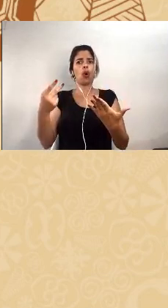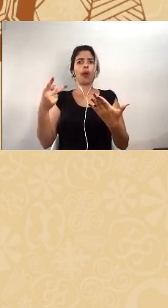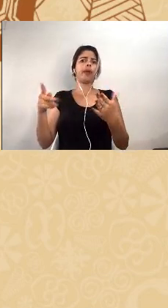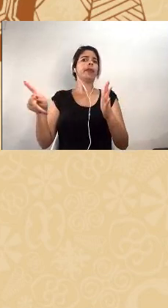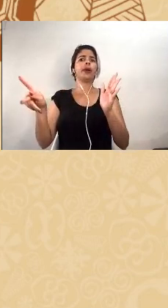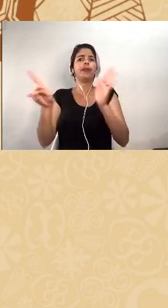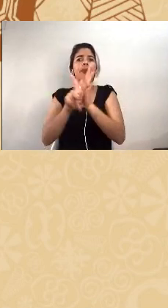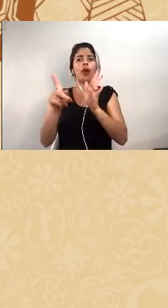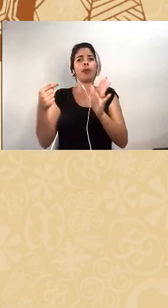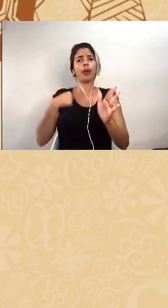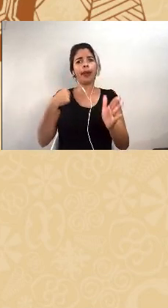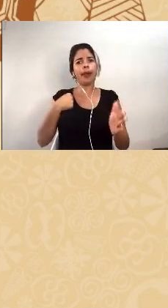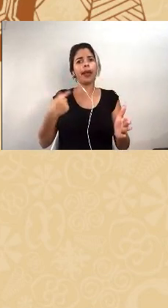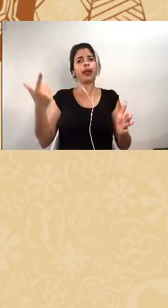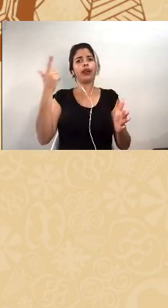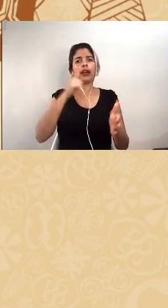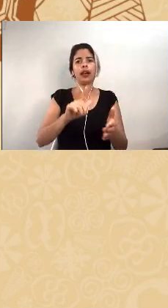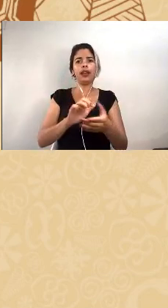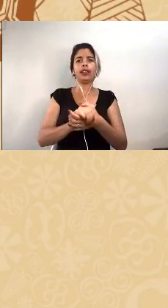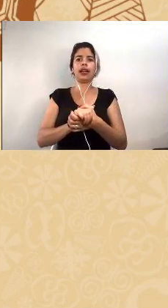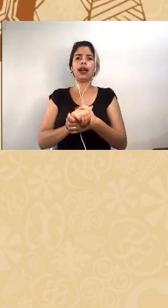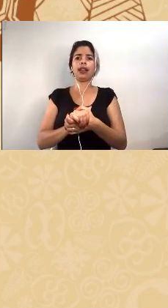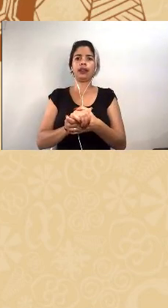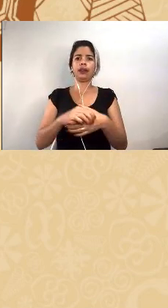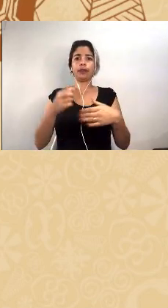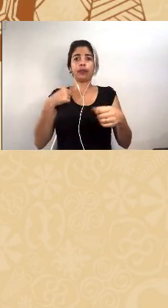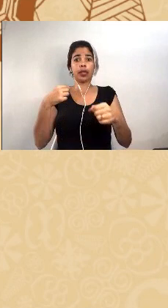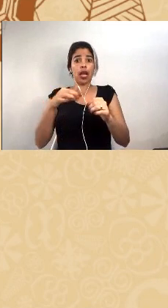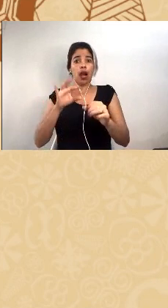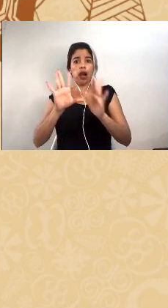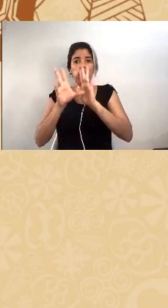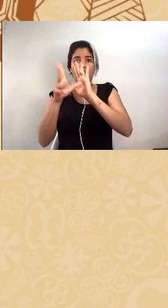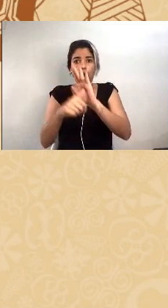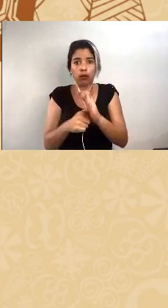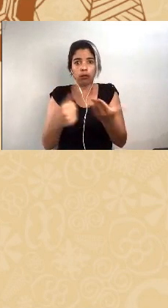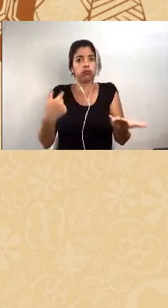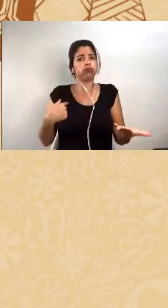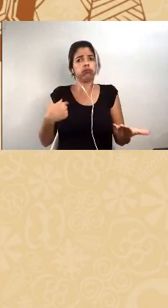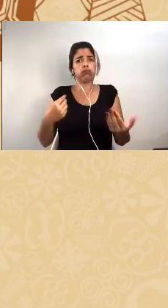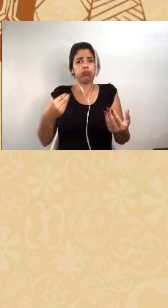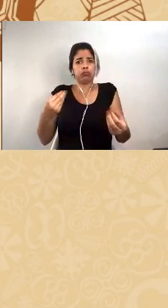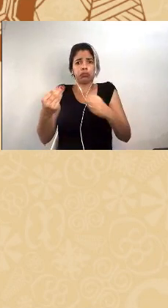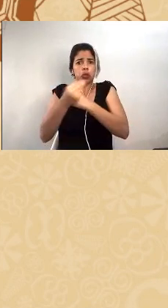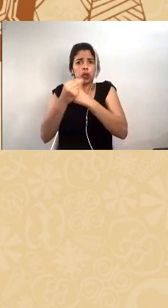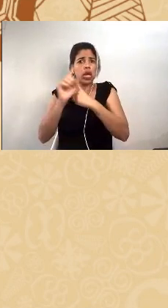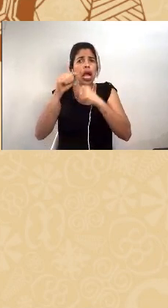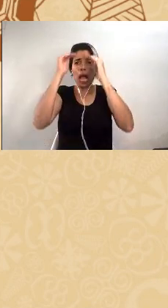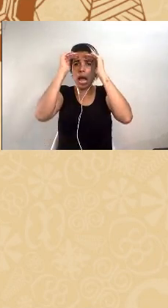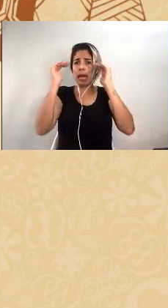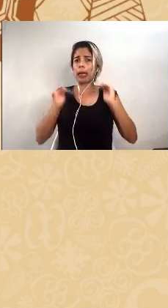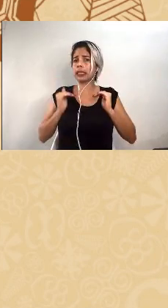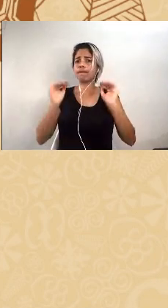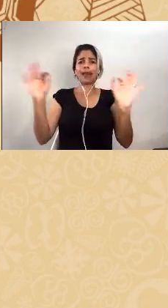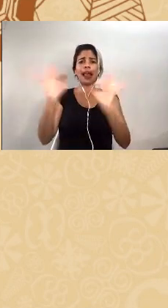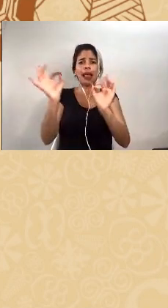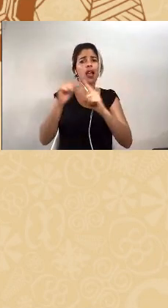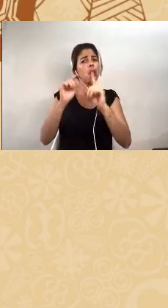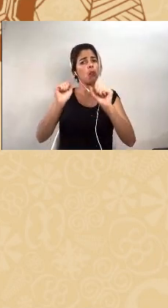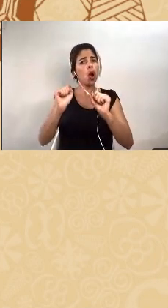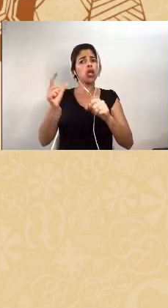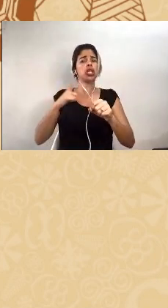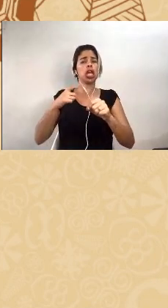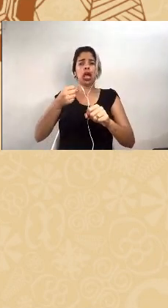consigo caminhar, porque esse povo vem atrás de mim me tratando como se eu fosse bandido. É isso. A gente não é respeitado. Eu posso ser apresentador da